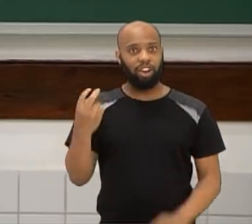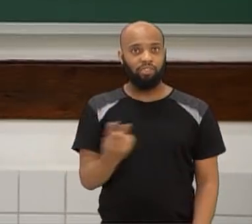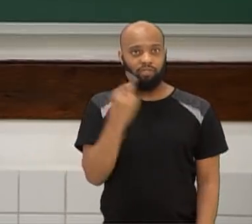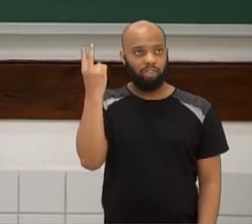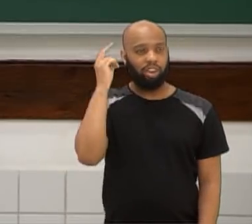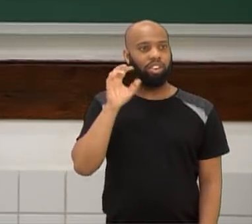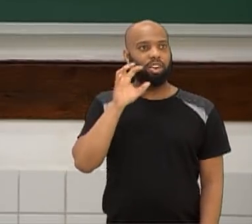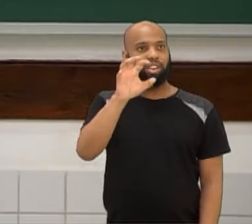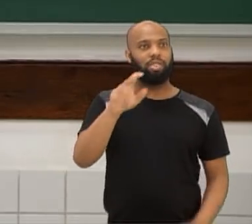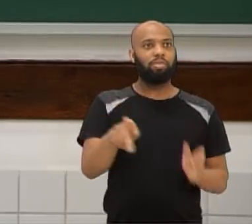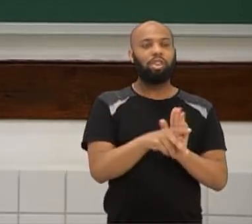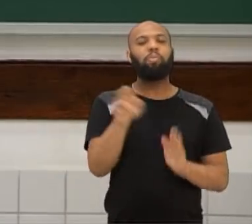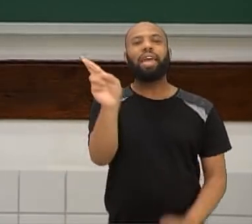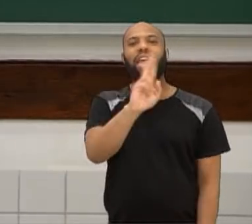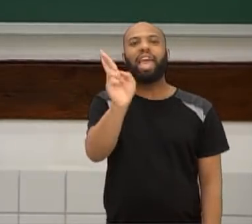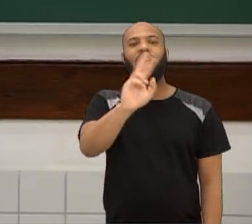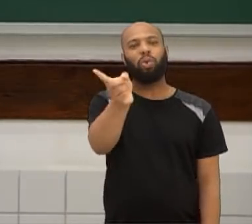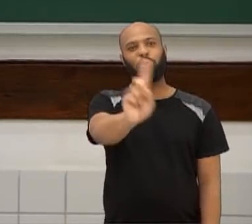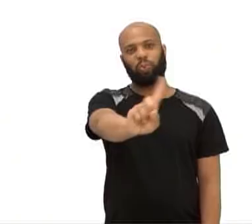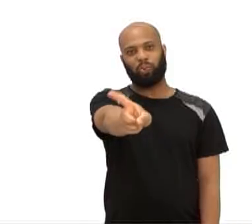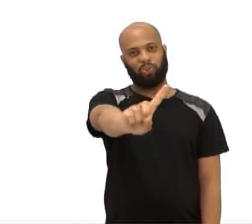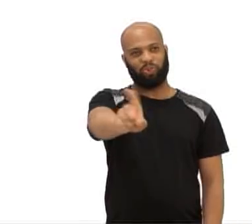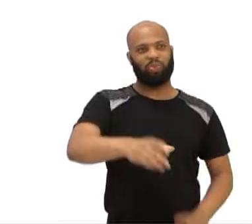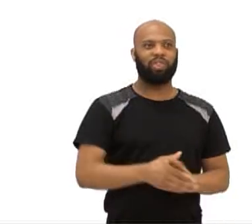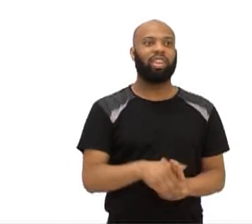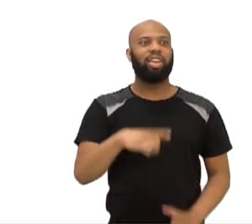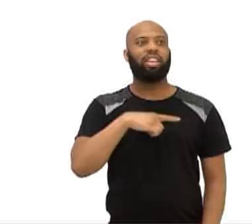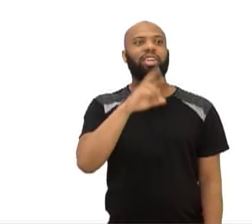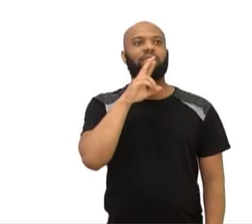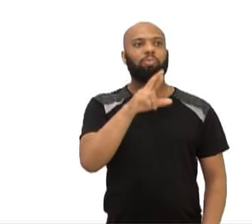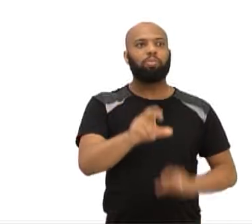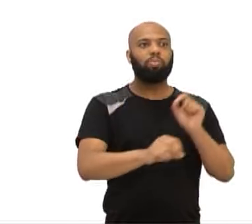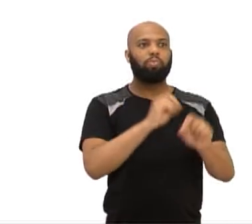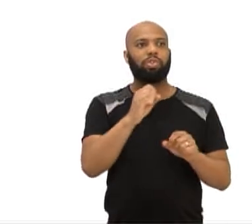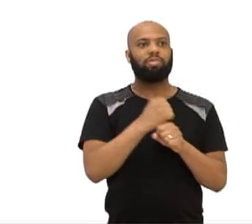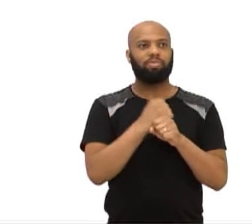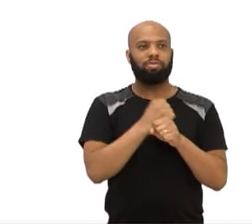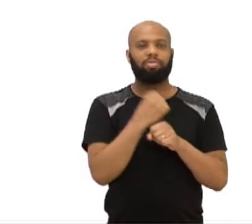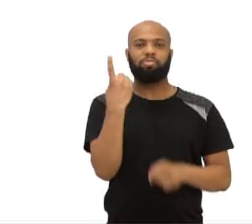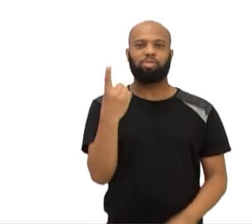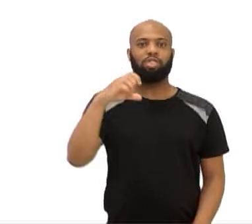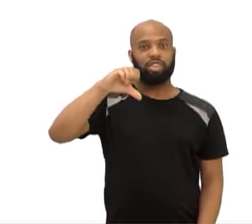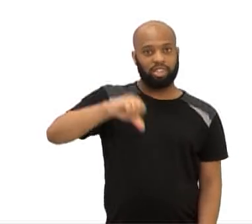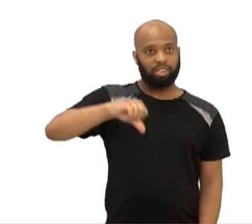não eram em reais. Eu tenho como resposta o ano de